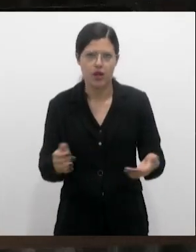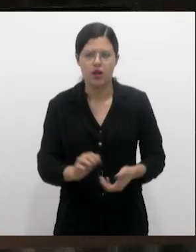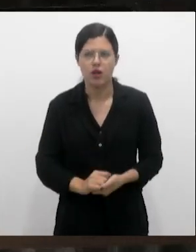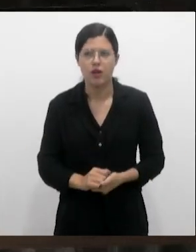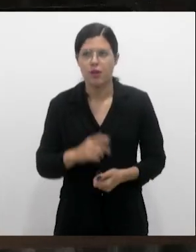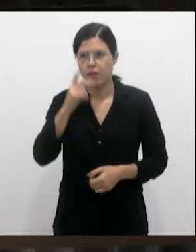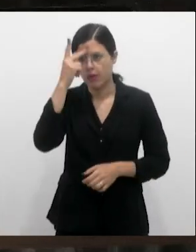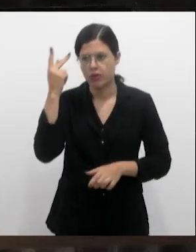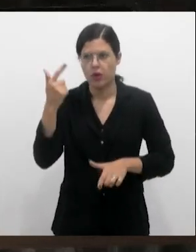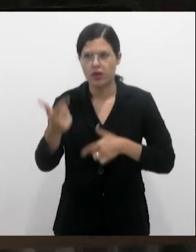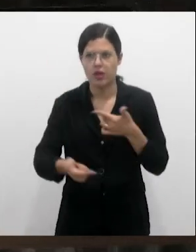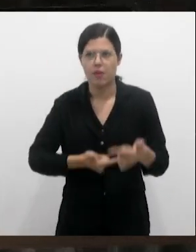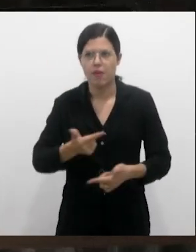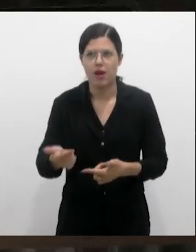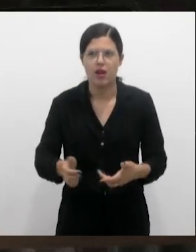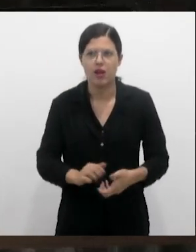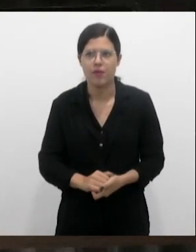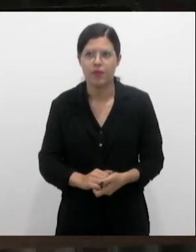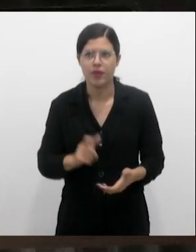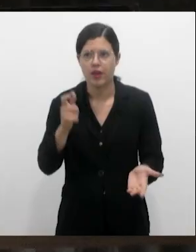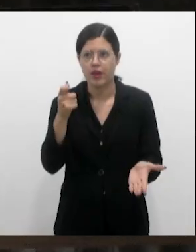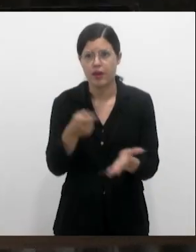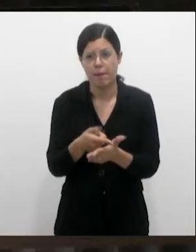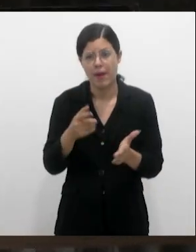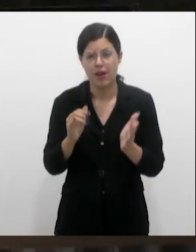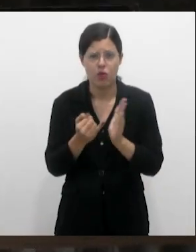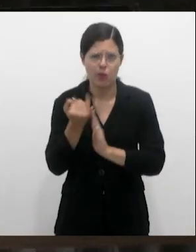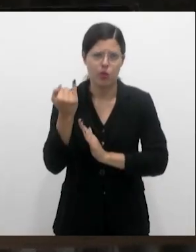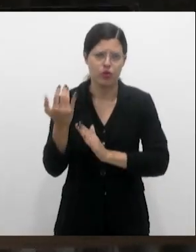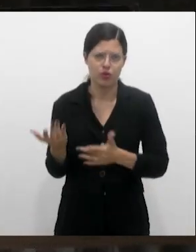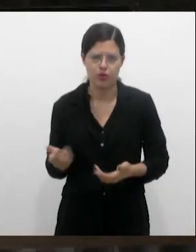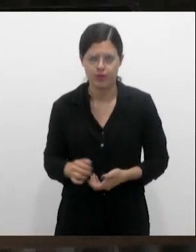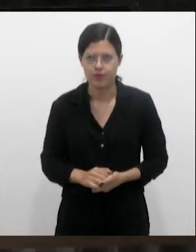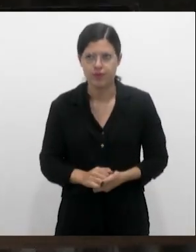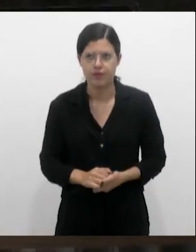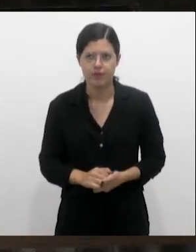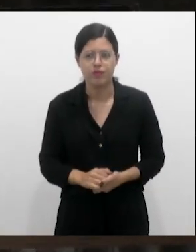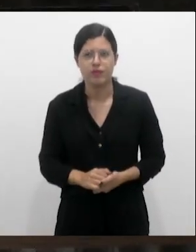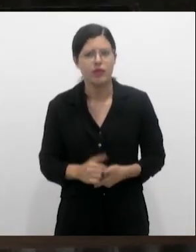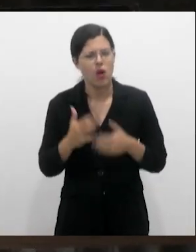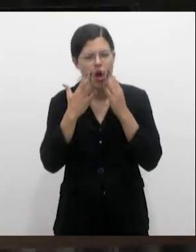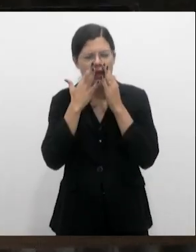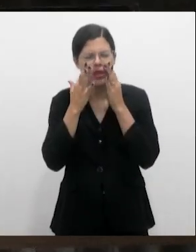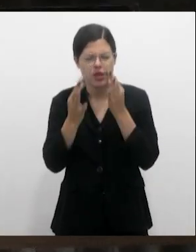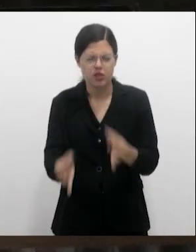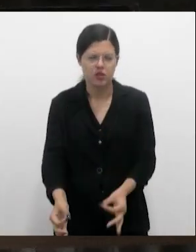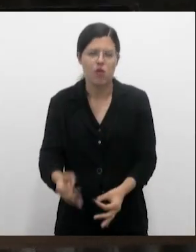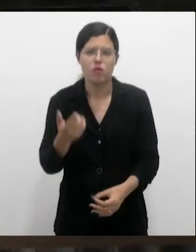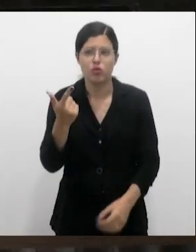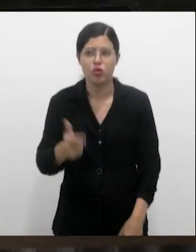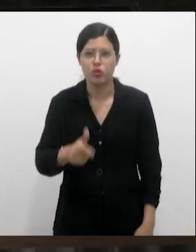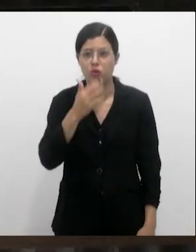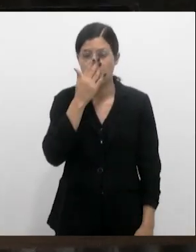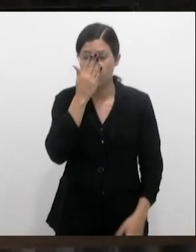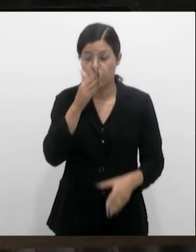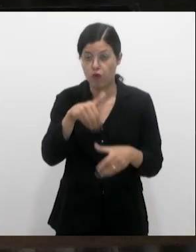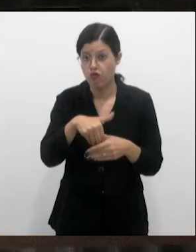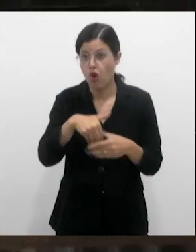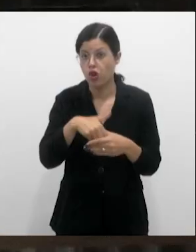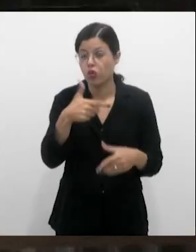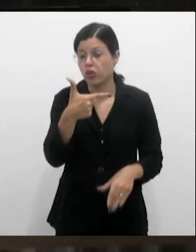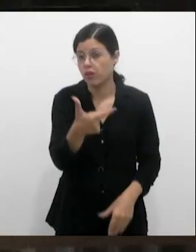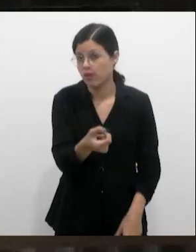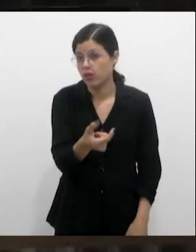trabalha é que paga essa conta aqui. Então preste atenção de novo no seu voto em